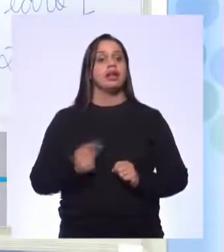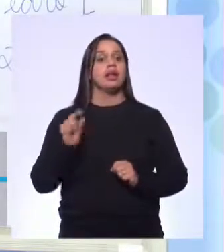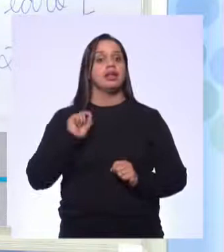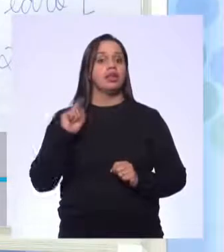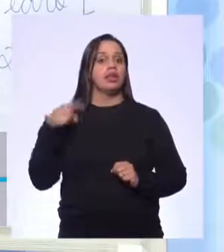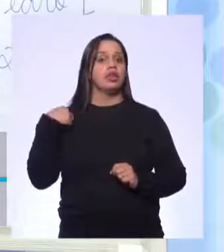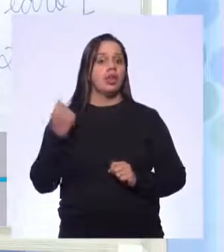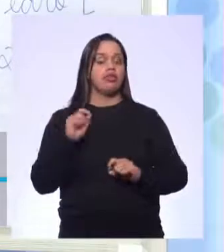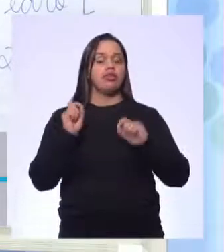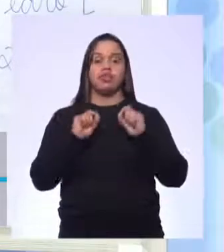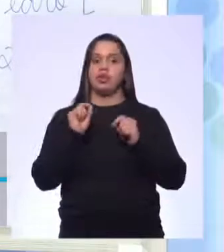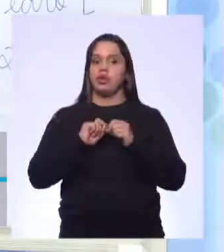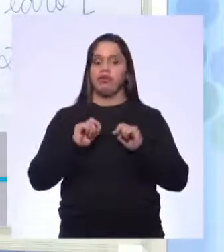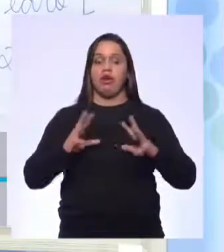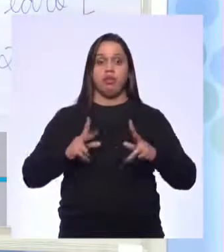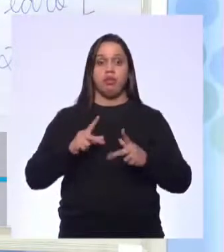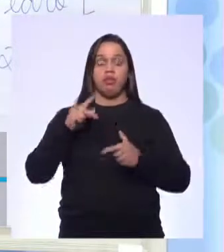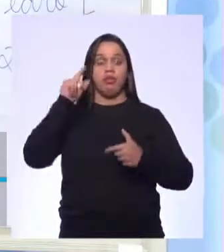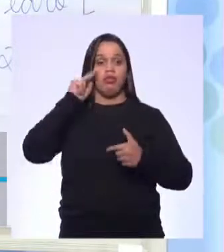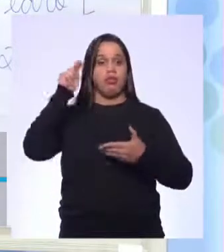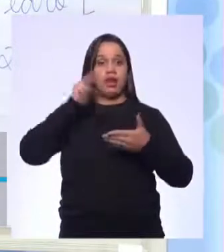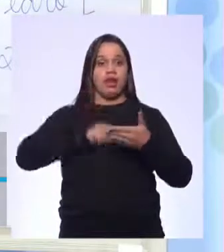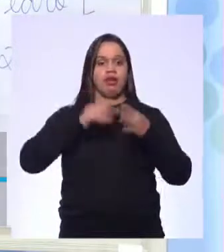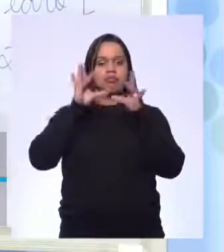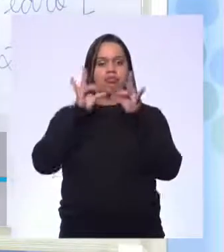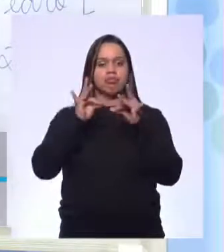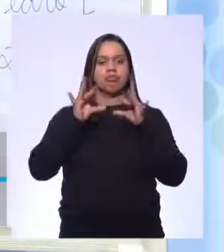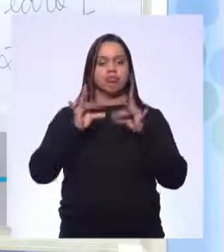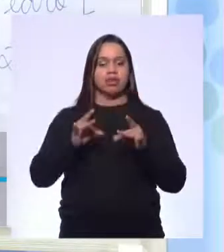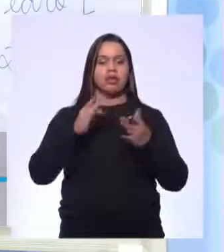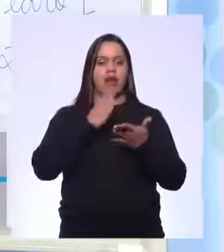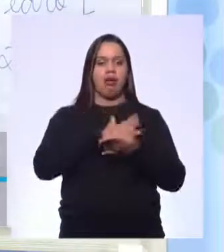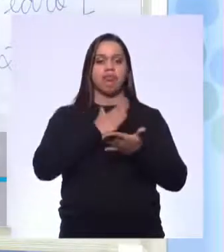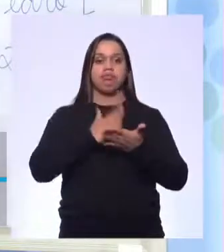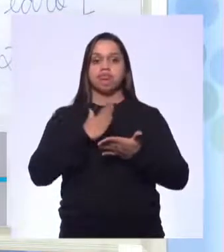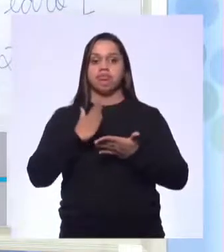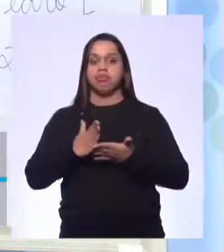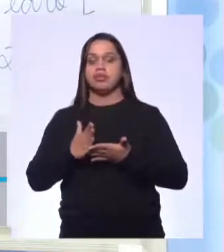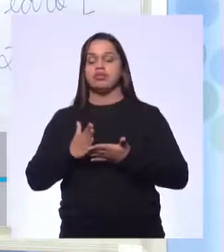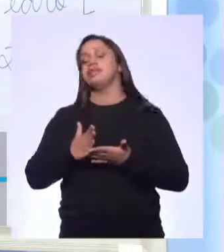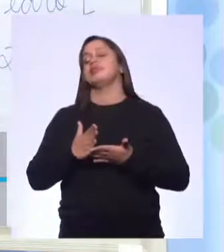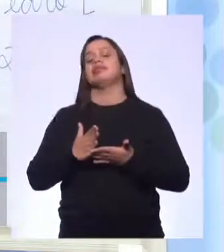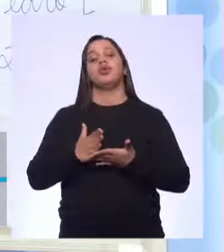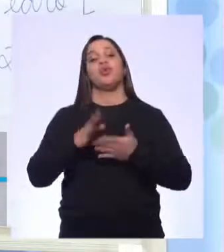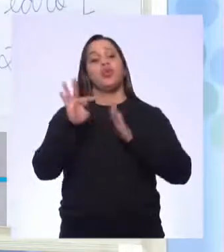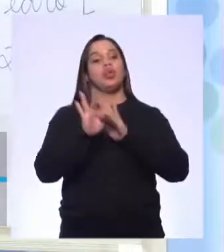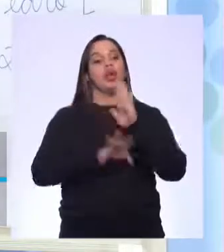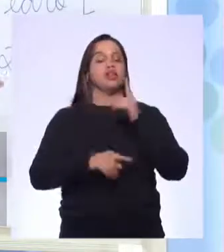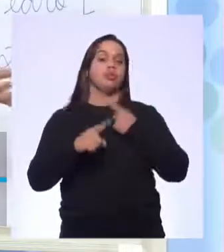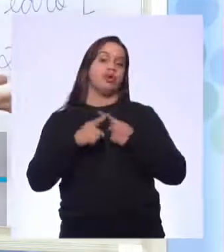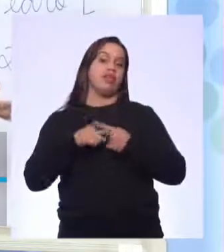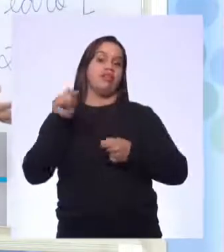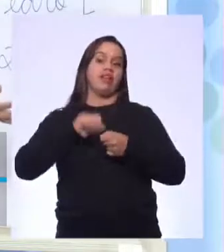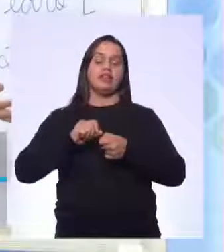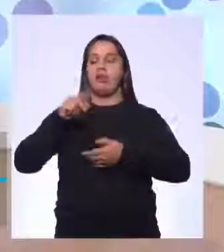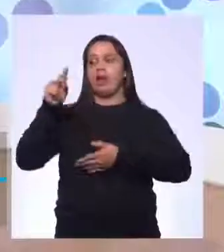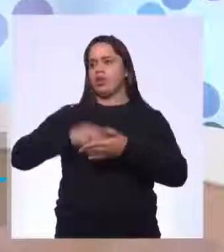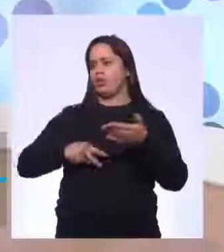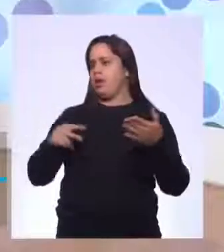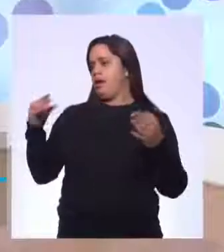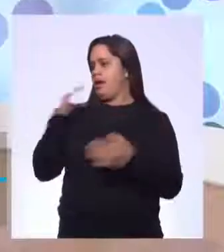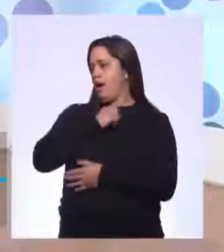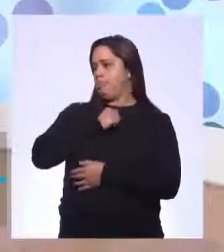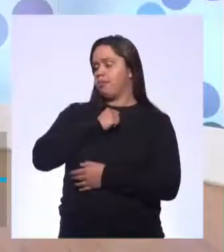agora desconstruir todo esse texto e vamos agora passo a passo para entendê-lo. Porque fazendo uma leitura assim rápida, né, professor, parece